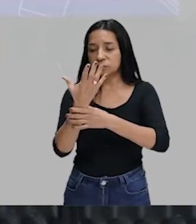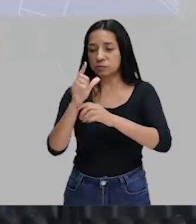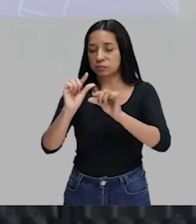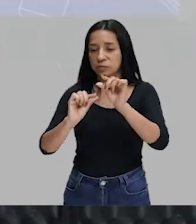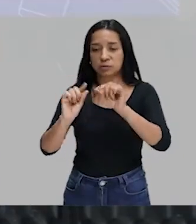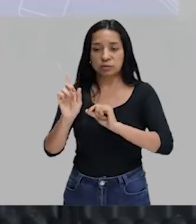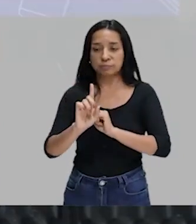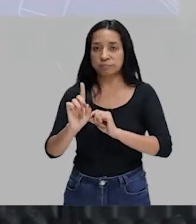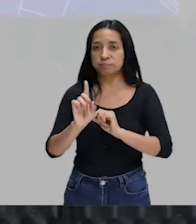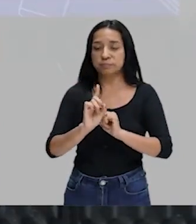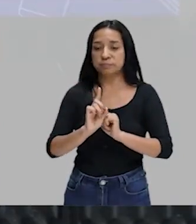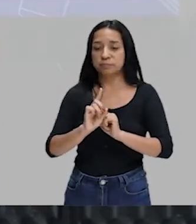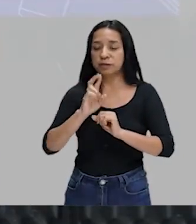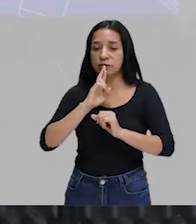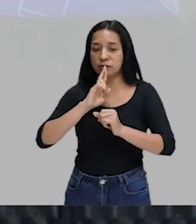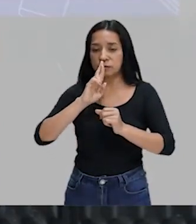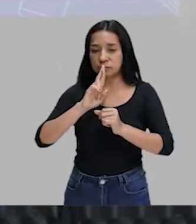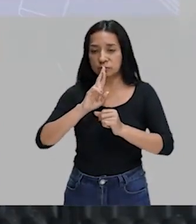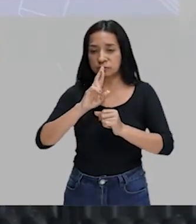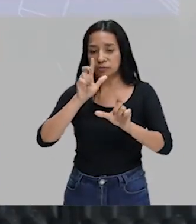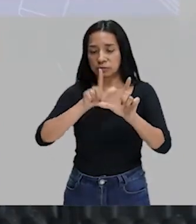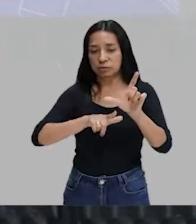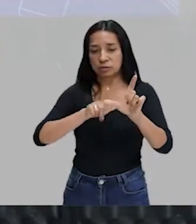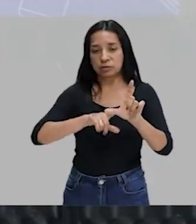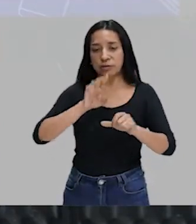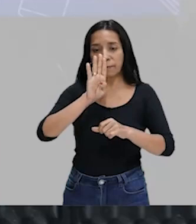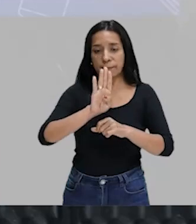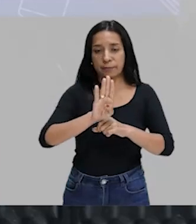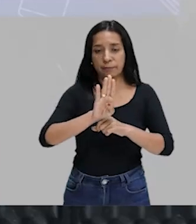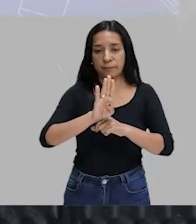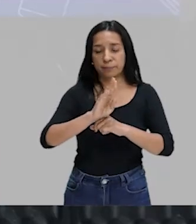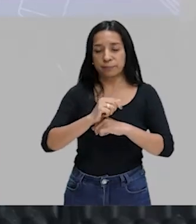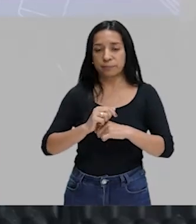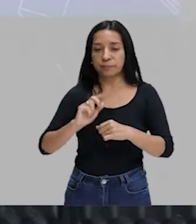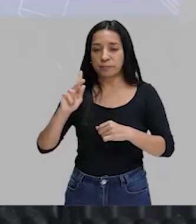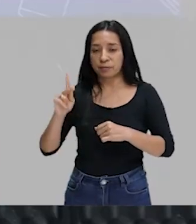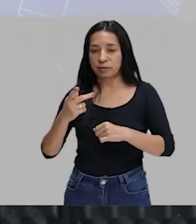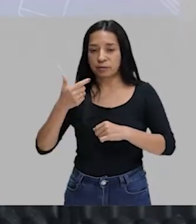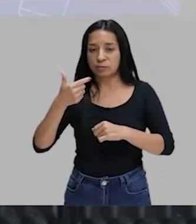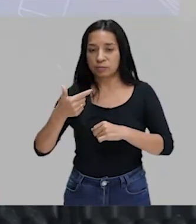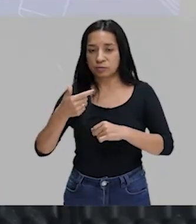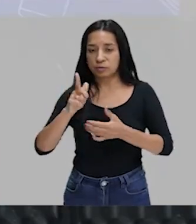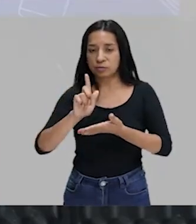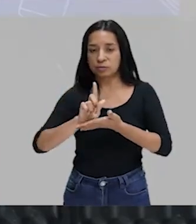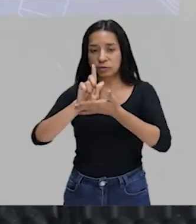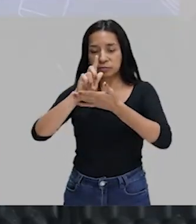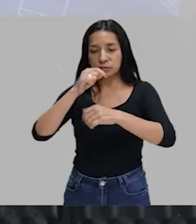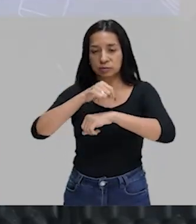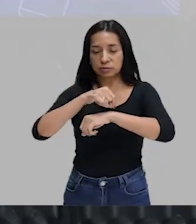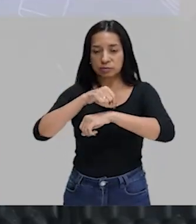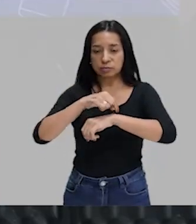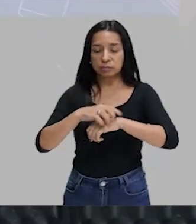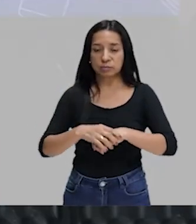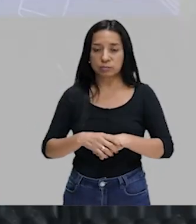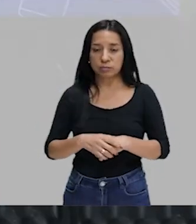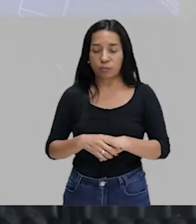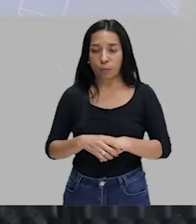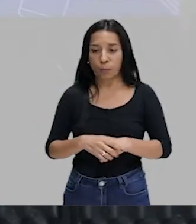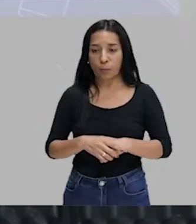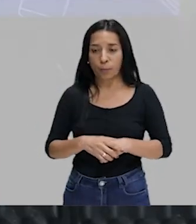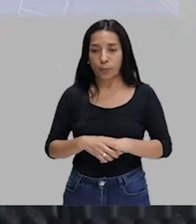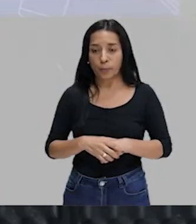ok? Então a resposta é a letra B, né? Hidrogênio, gravidade e muito tempo, né? Bastante tempo para que isso